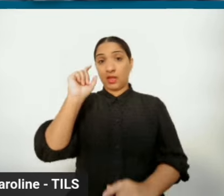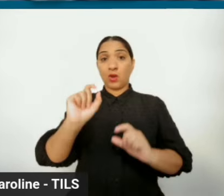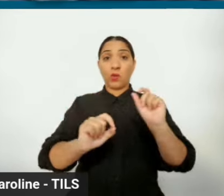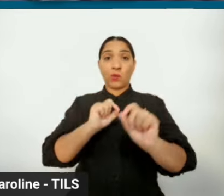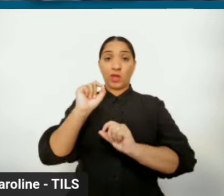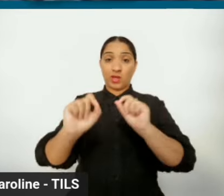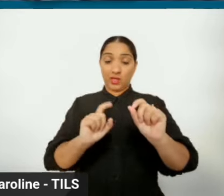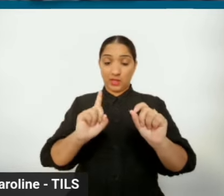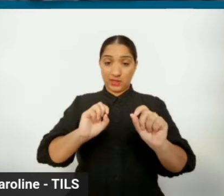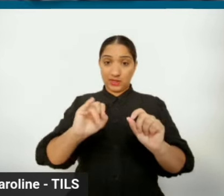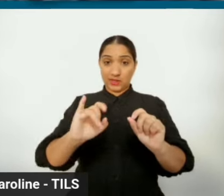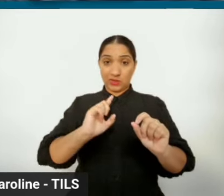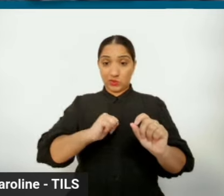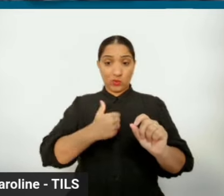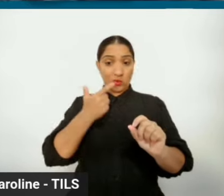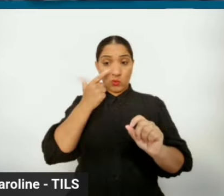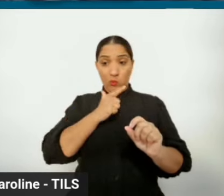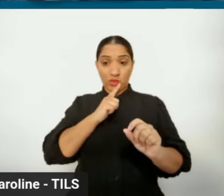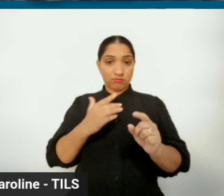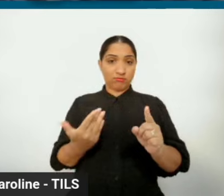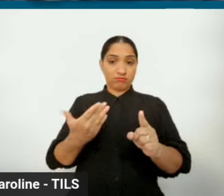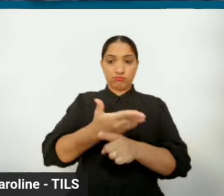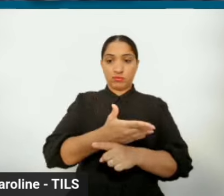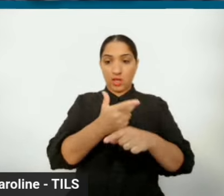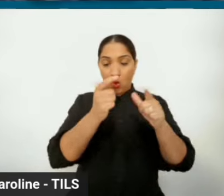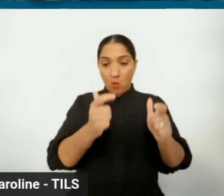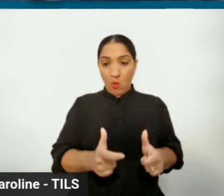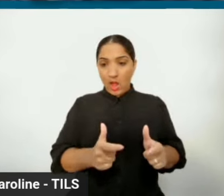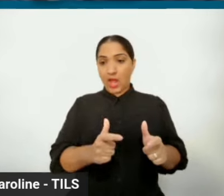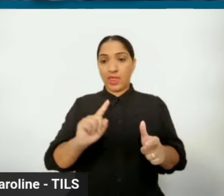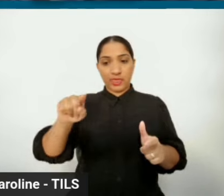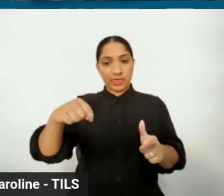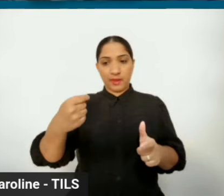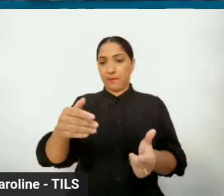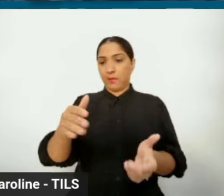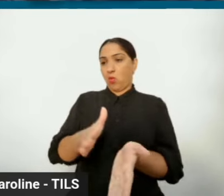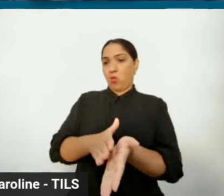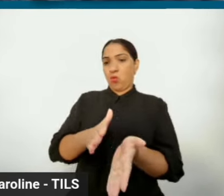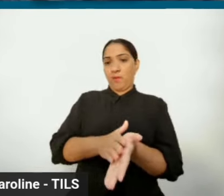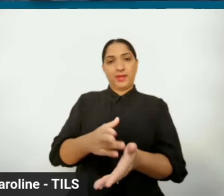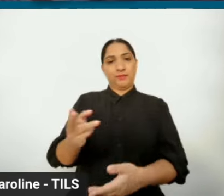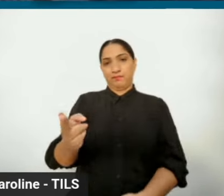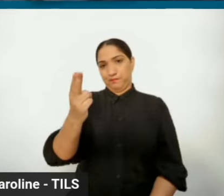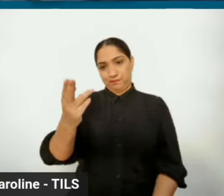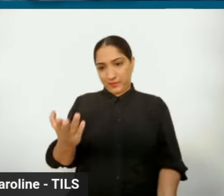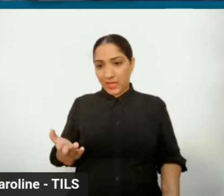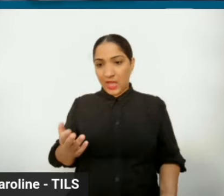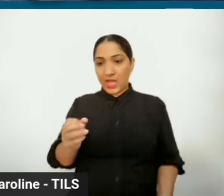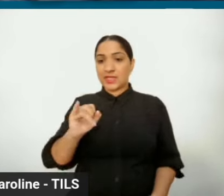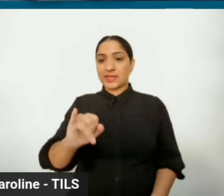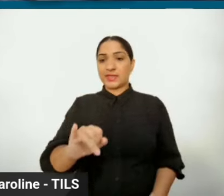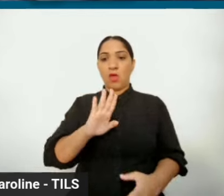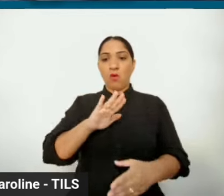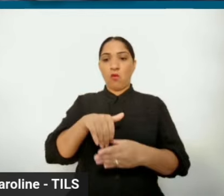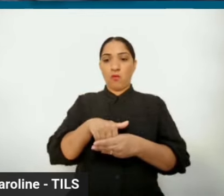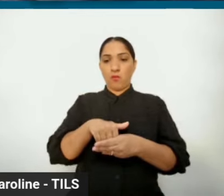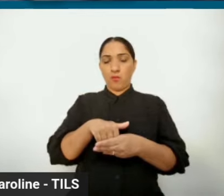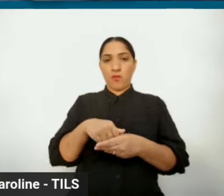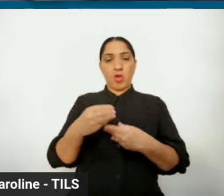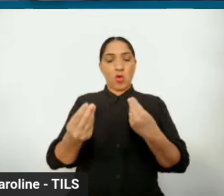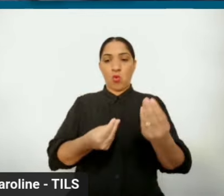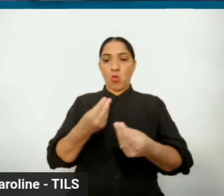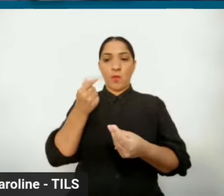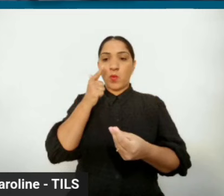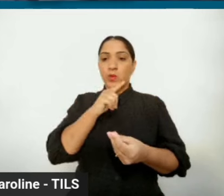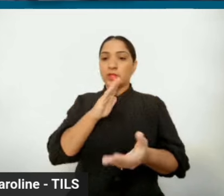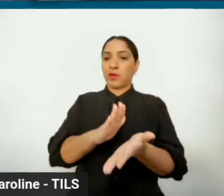os nossos espaços, é difícil você cobrar. Se você não for às urnas e votar em alguém, como é que você vai cobrar de alguém